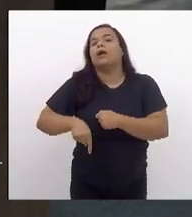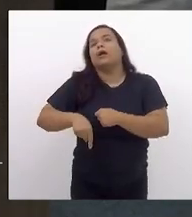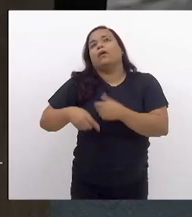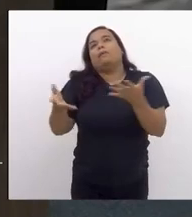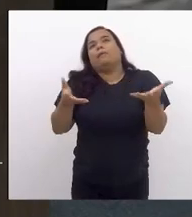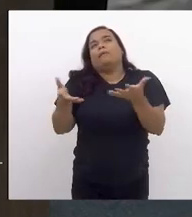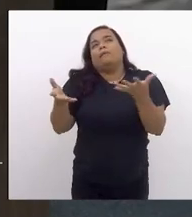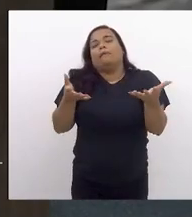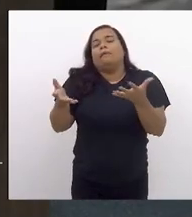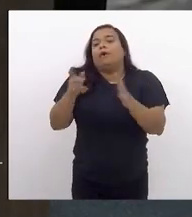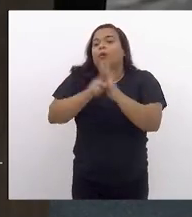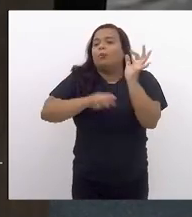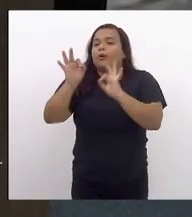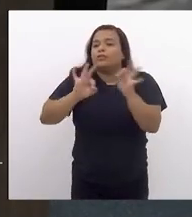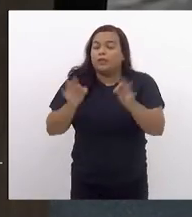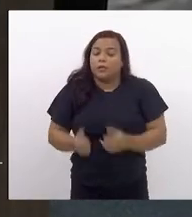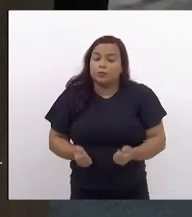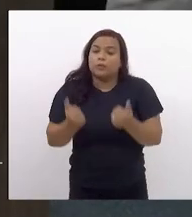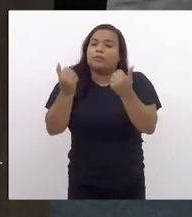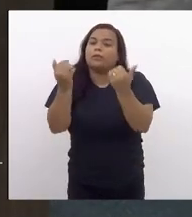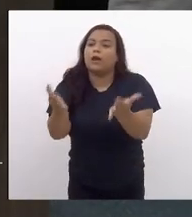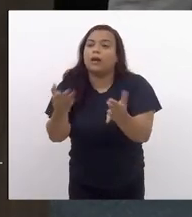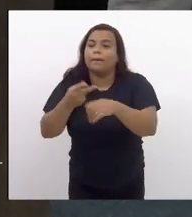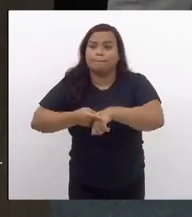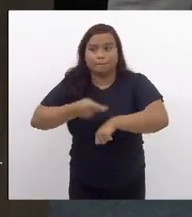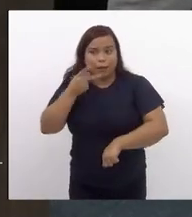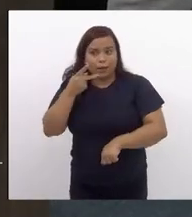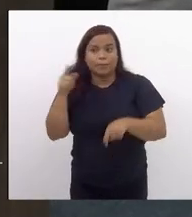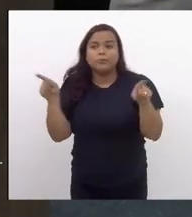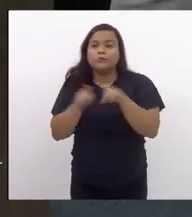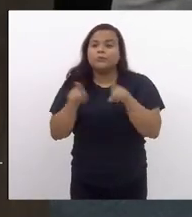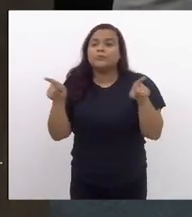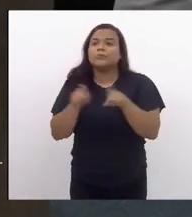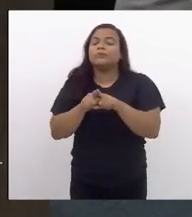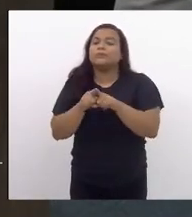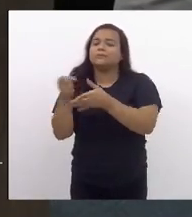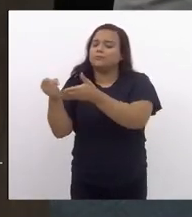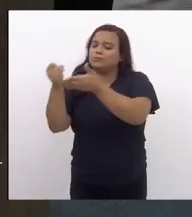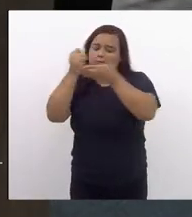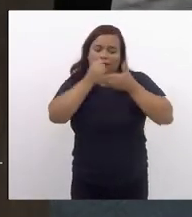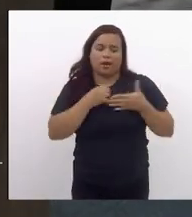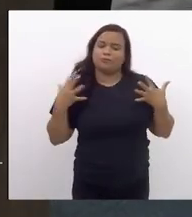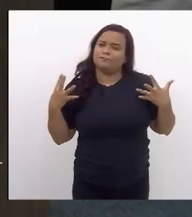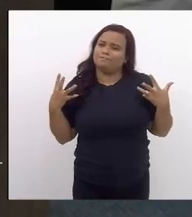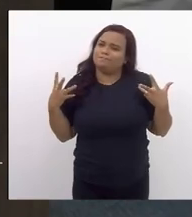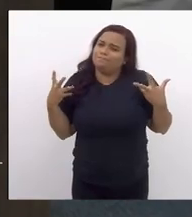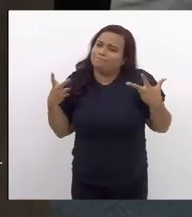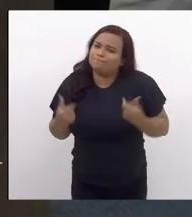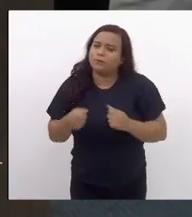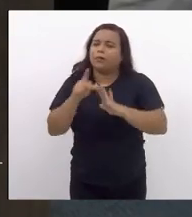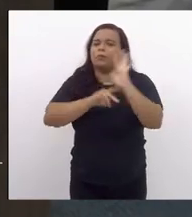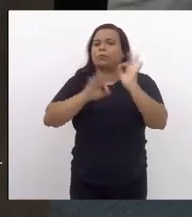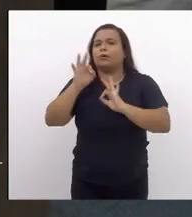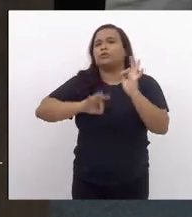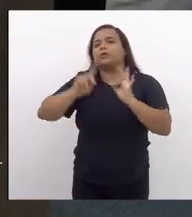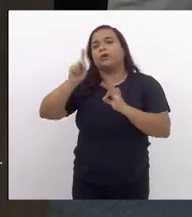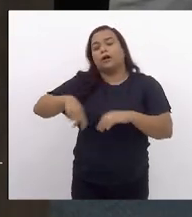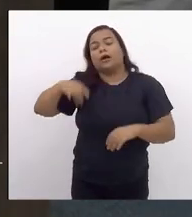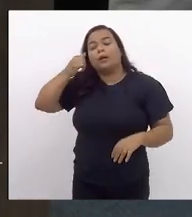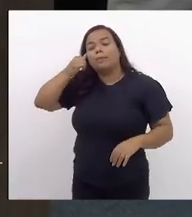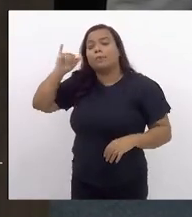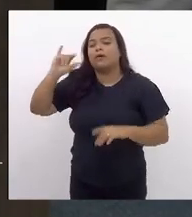que concede uma premiação e que traz como excelência nesse projeto a prevenção